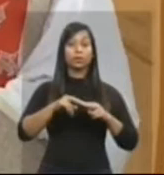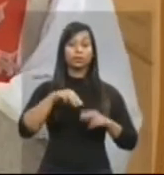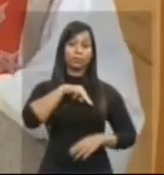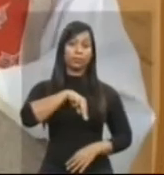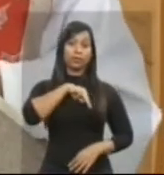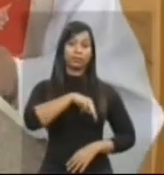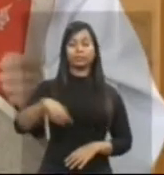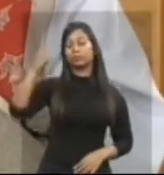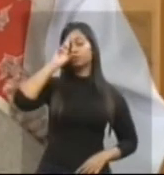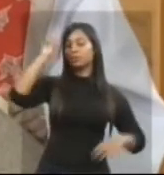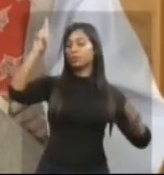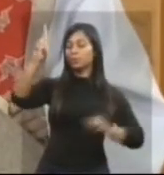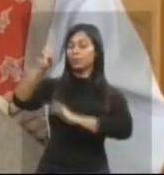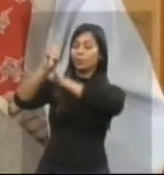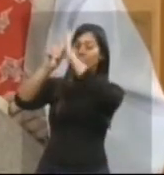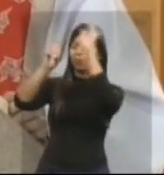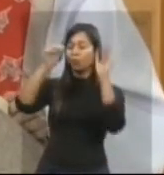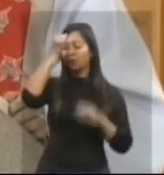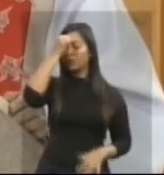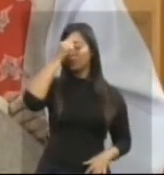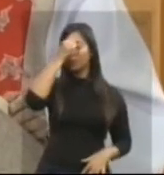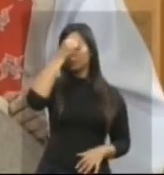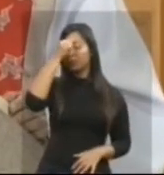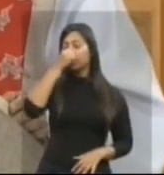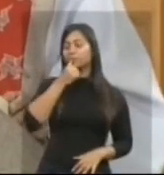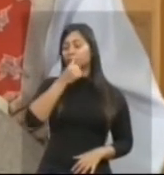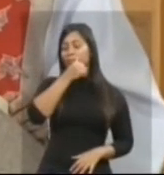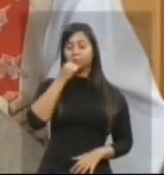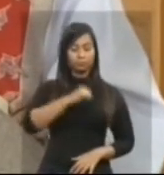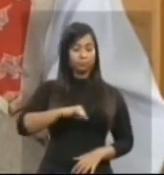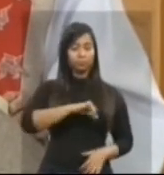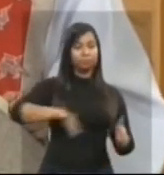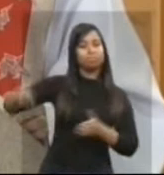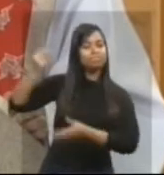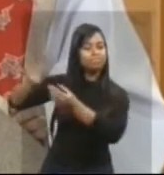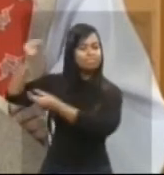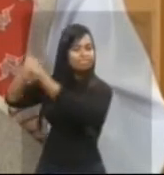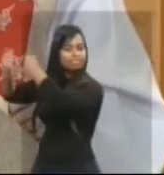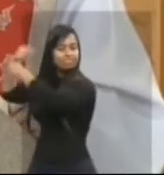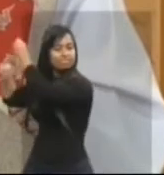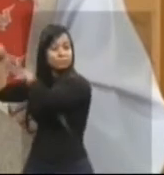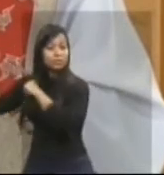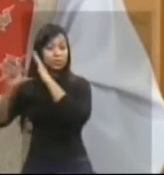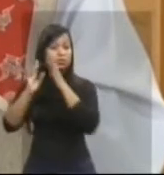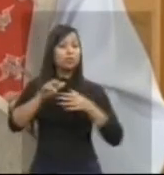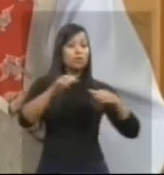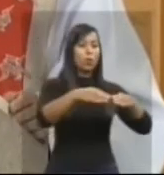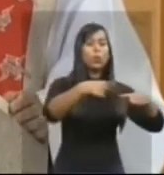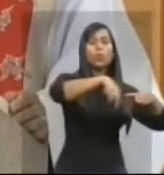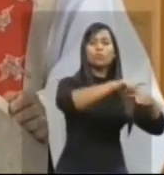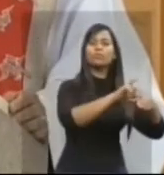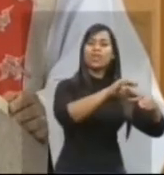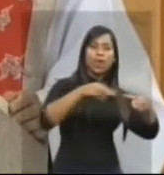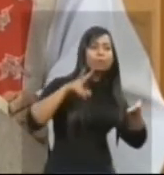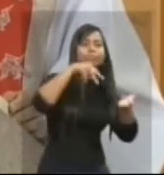São Mateus. Glória a vós, Senhor. Naquele tempo, Jesus foi à região de Cesareia de